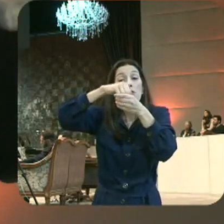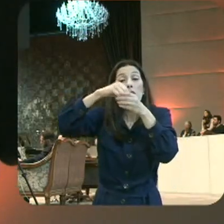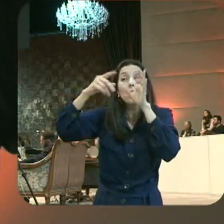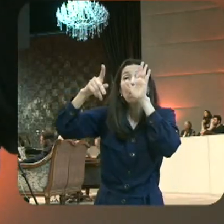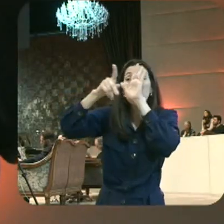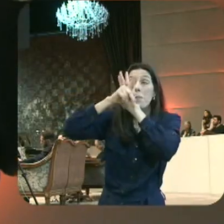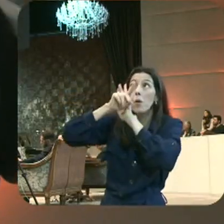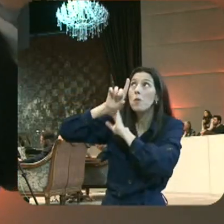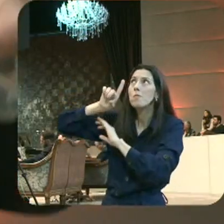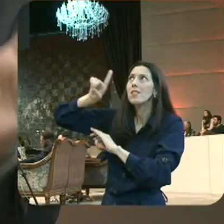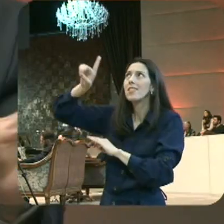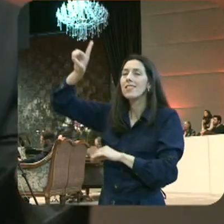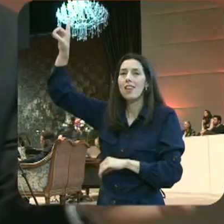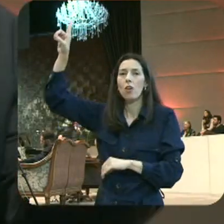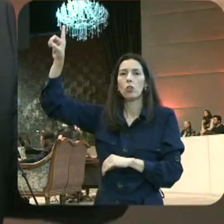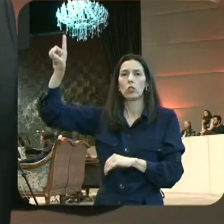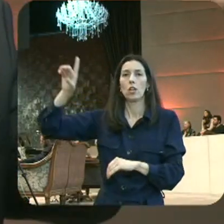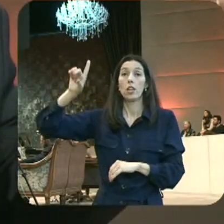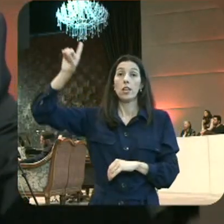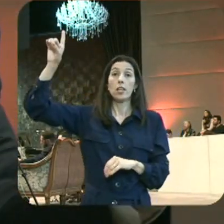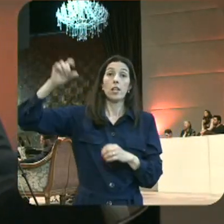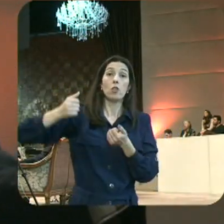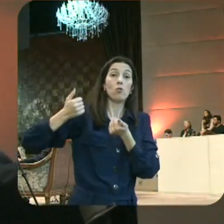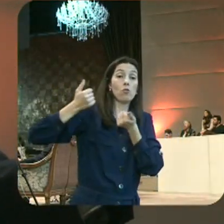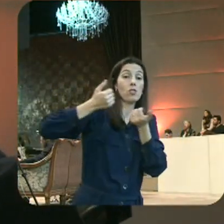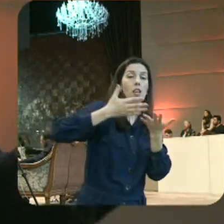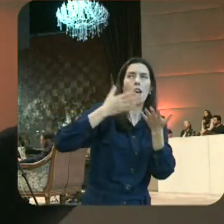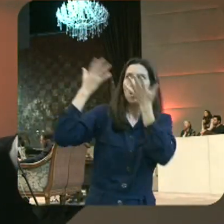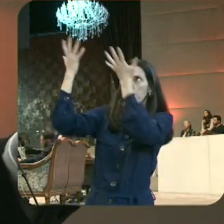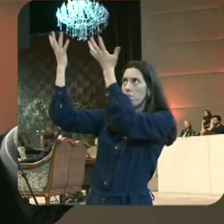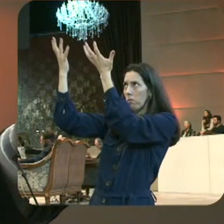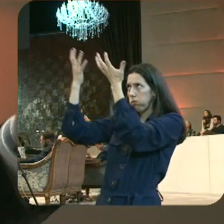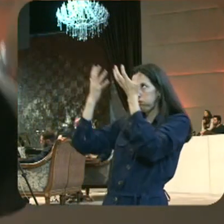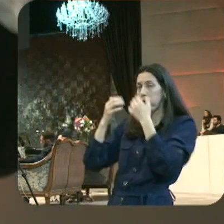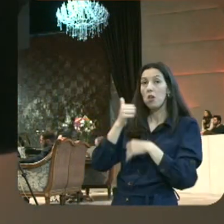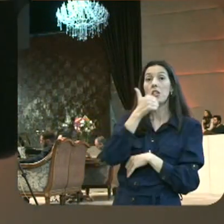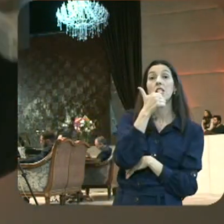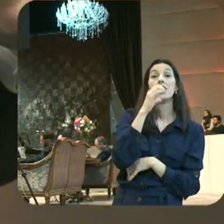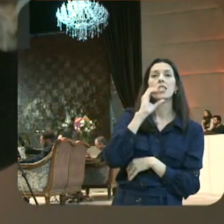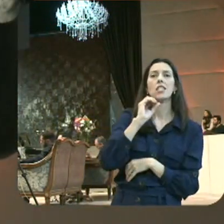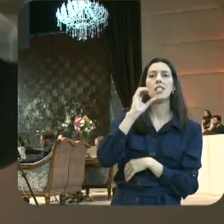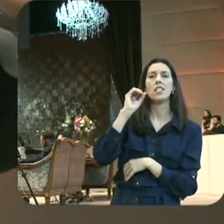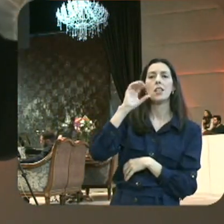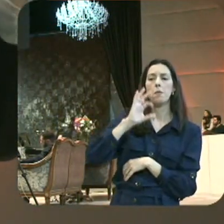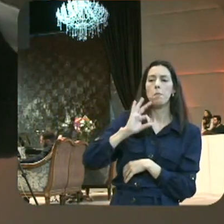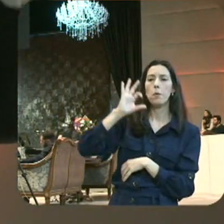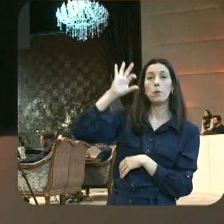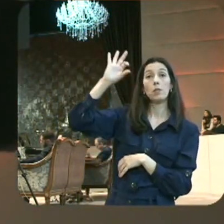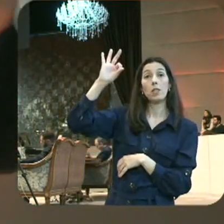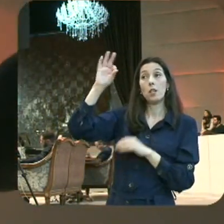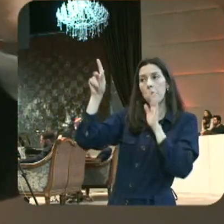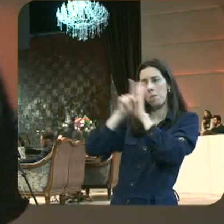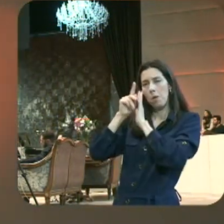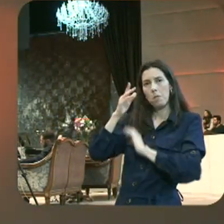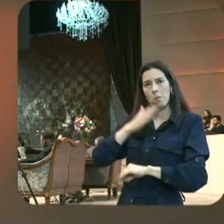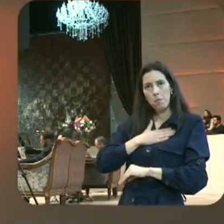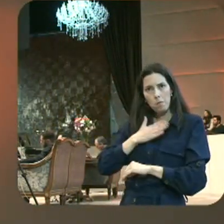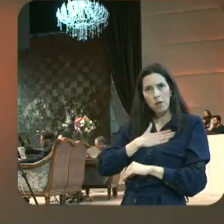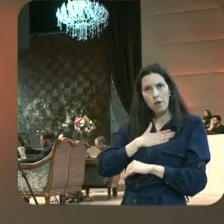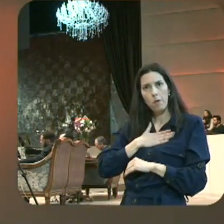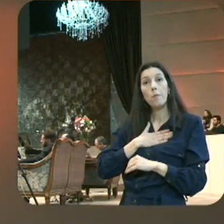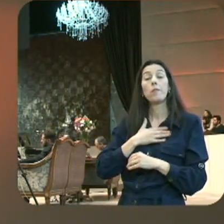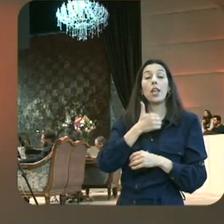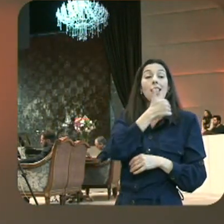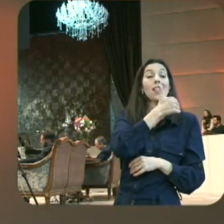deu é de Deus. Se você separa e devolve, a Bíblia diz: vou abrir as janelas dos céus e vou abençoar a tua